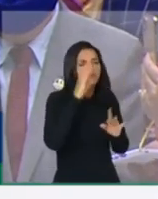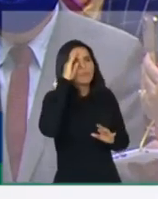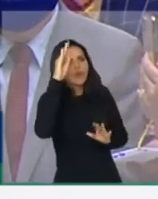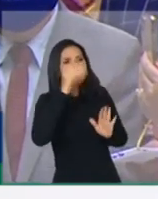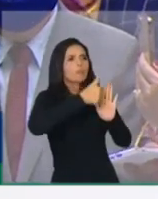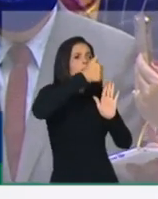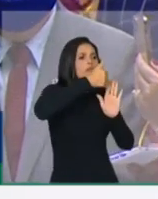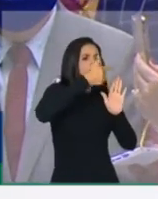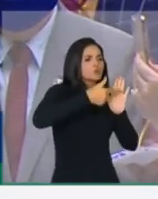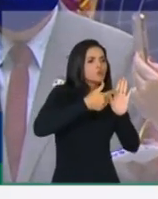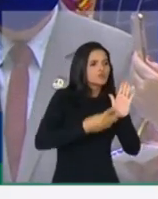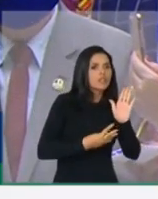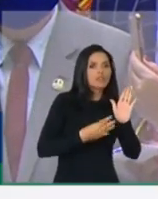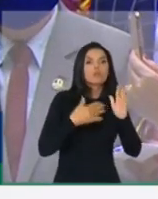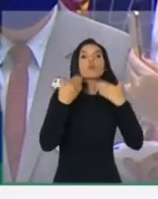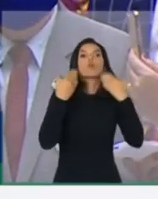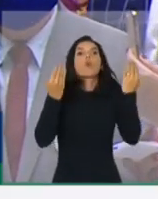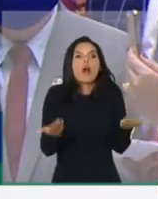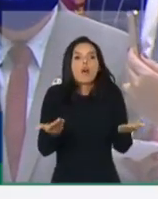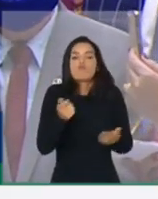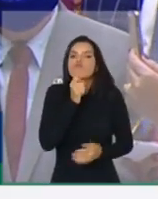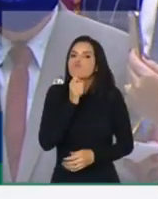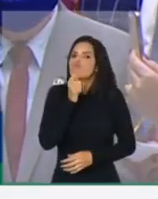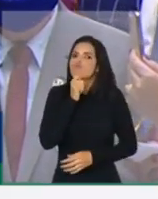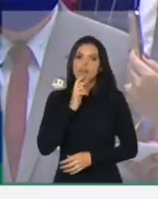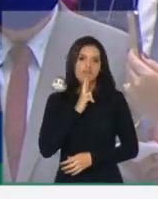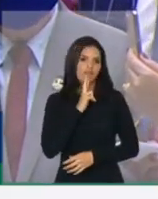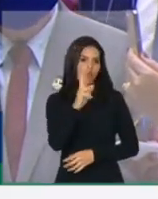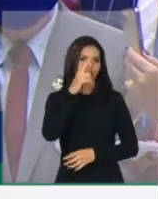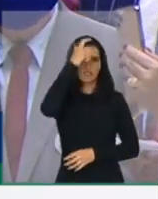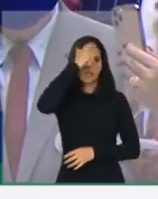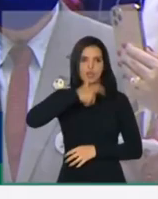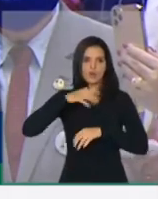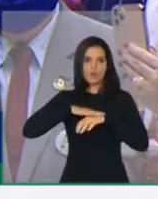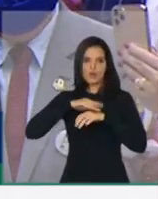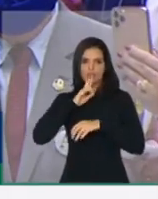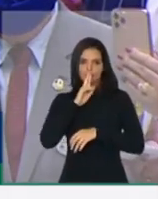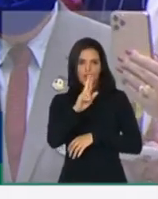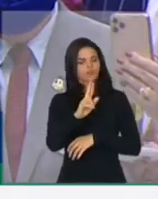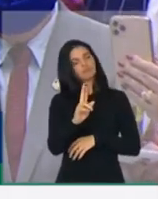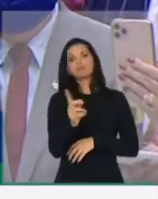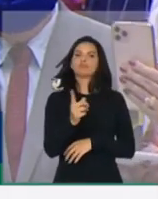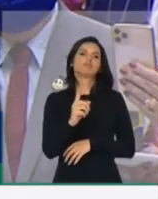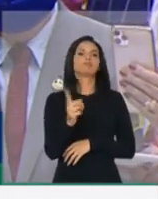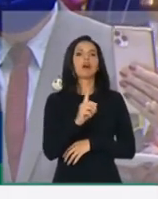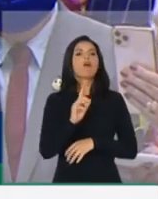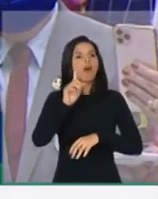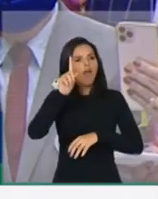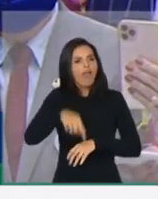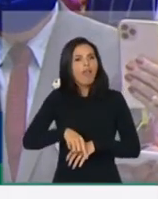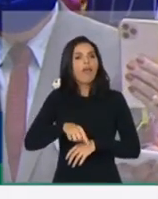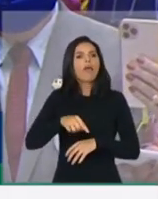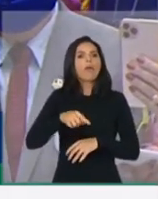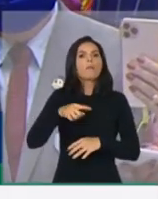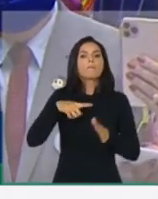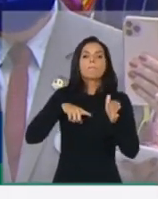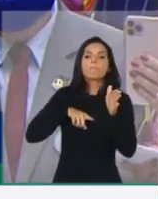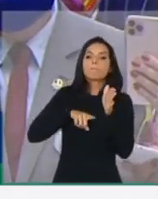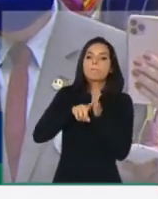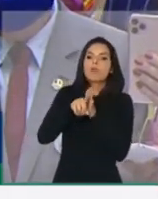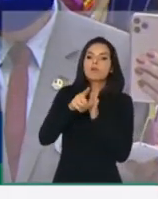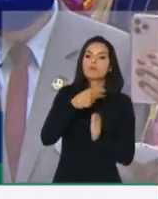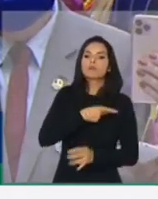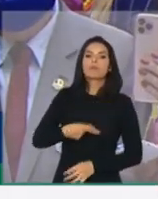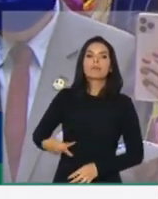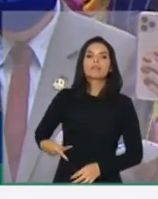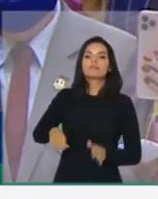prioridade? Esta não é uma resposta que cabe ao presidente da Câmara. Esta é uma pergunta que o